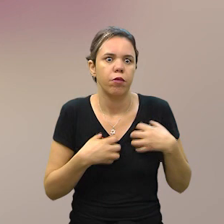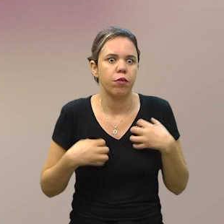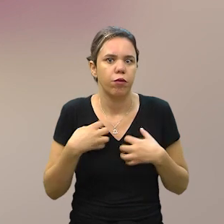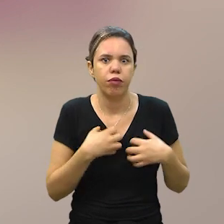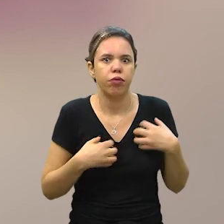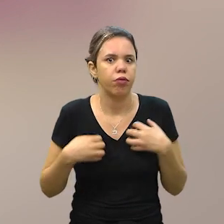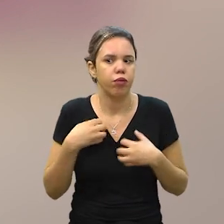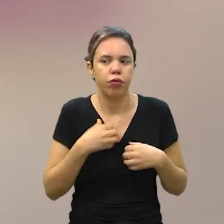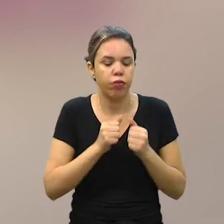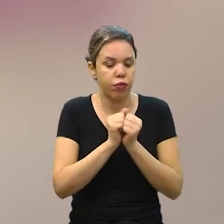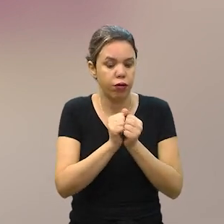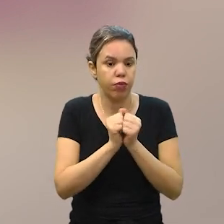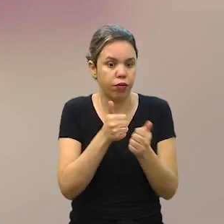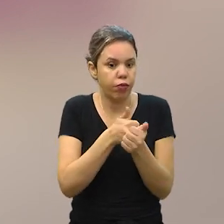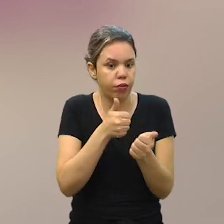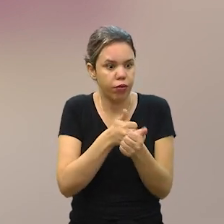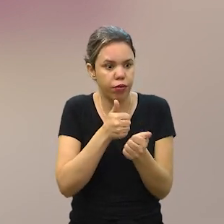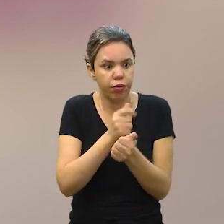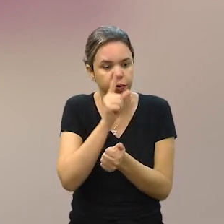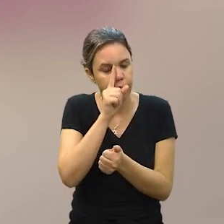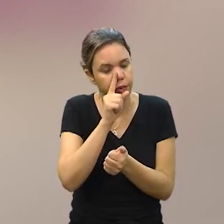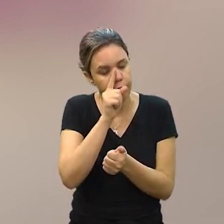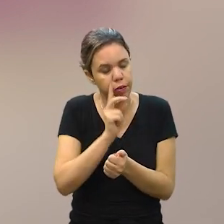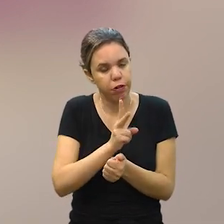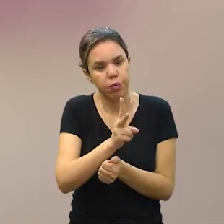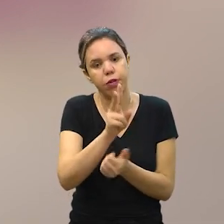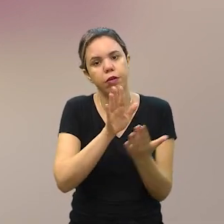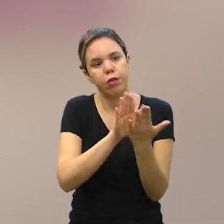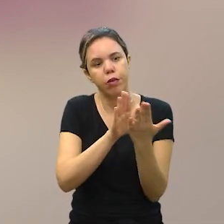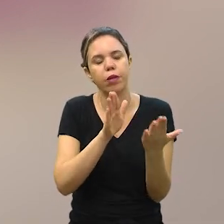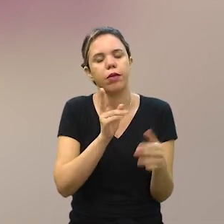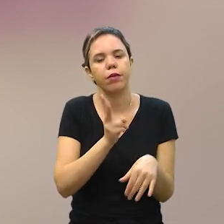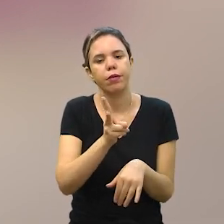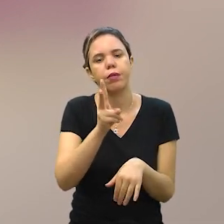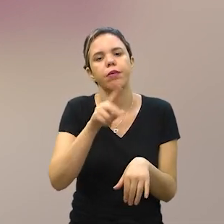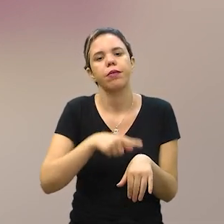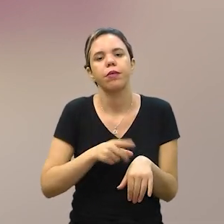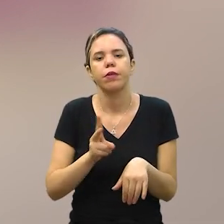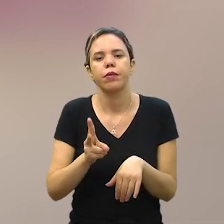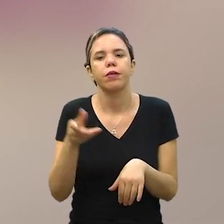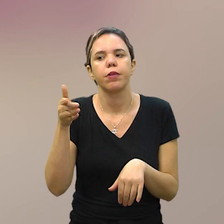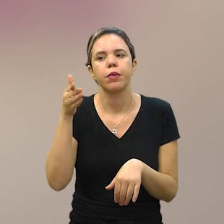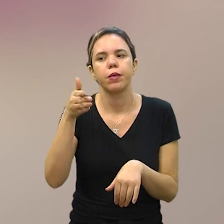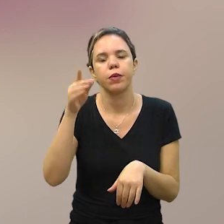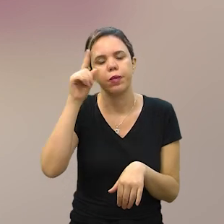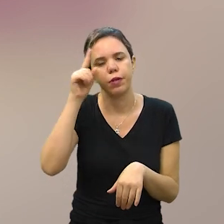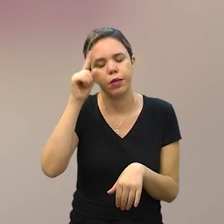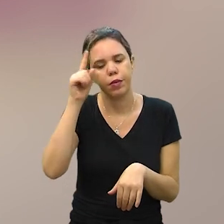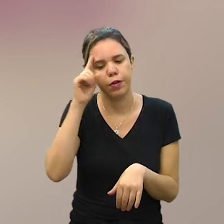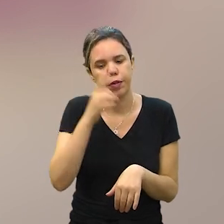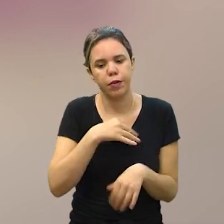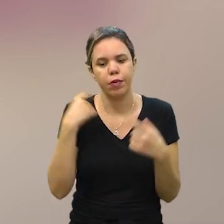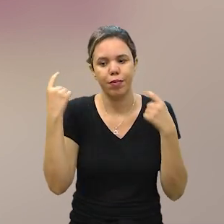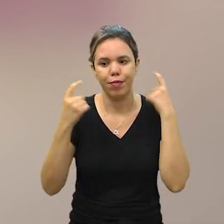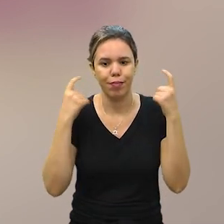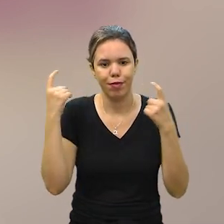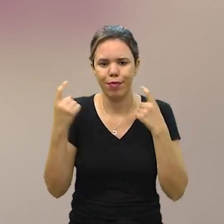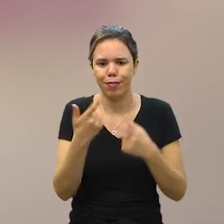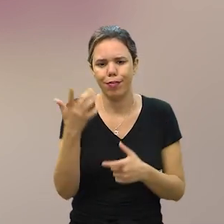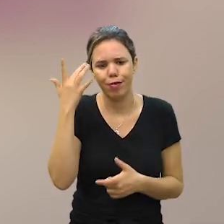lidam diretamente com o perigo, né? A todo momento, eles saem todo dia com